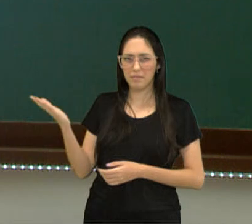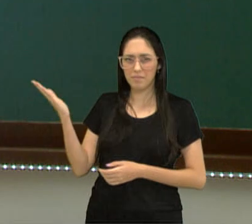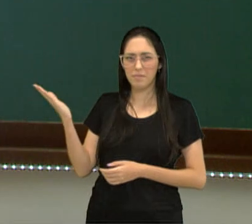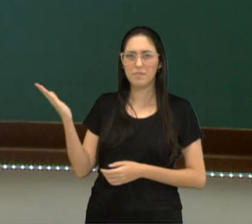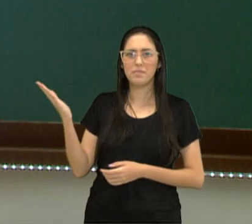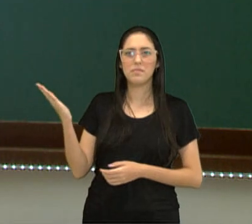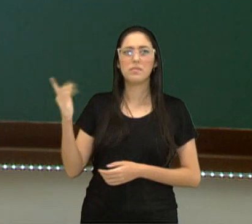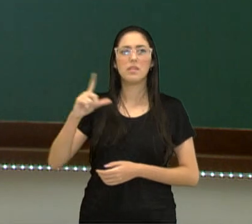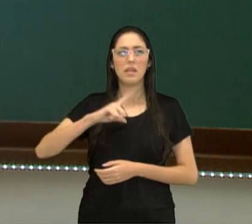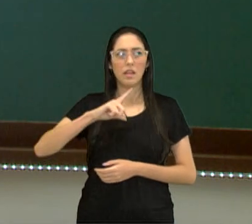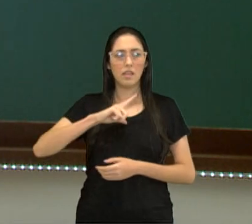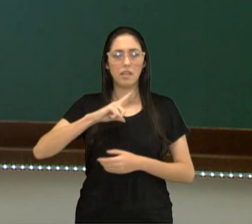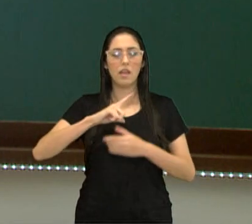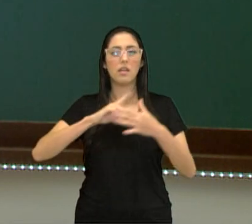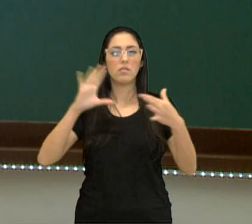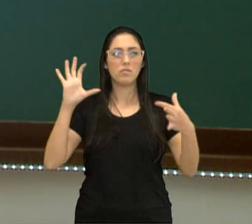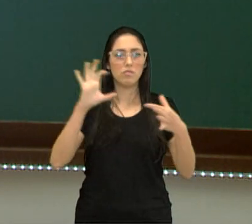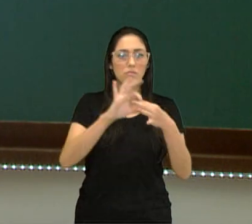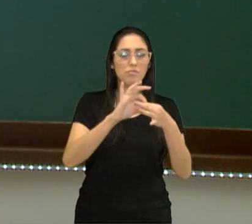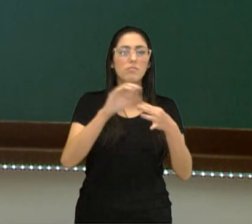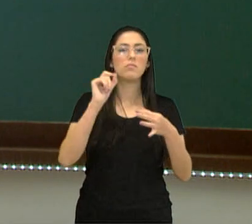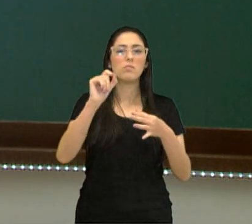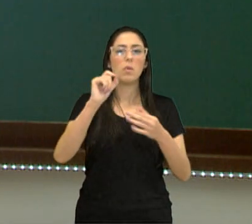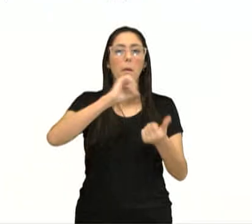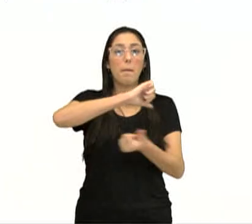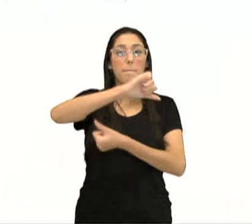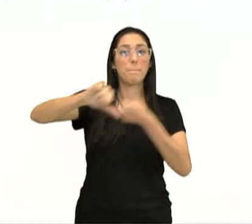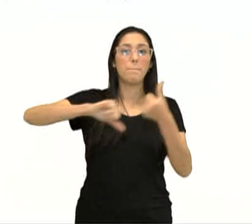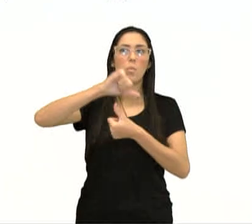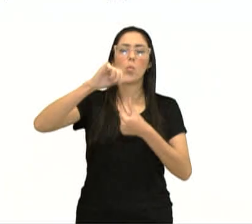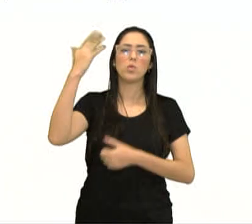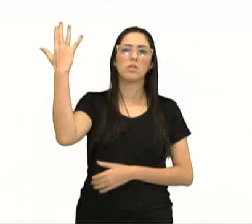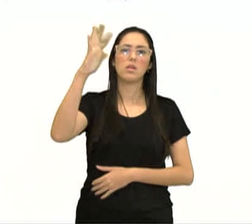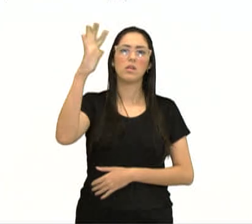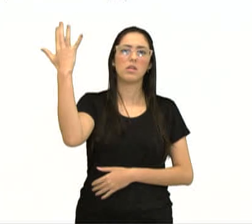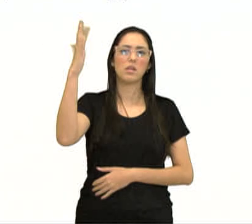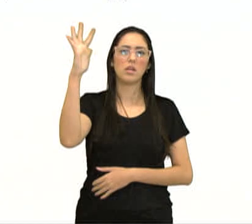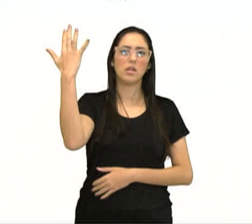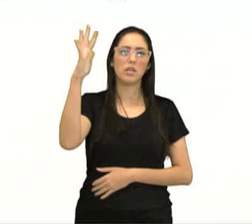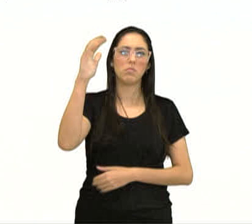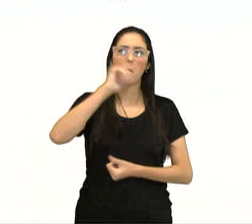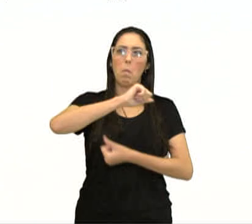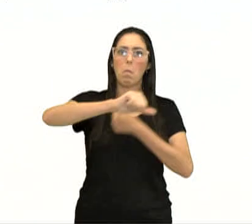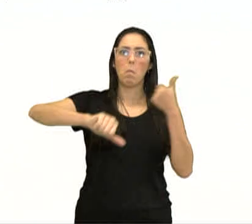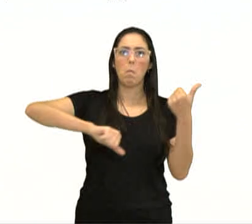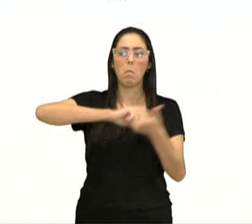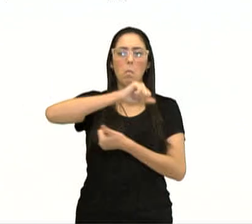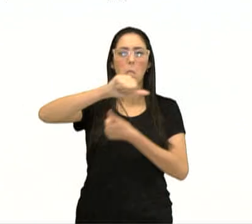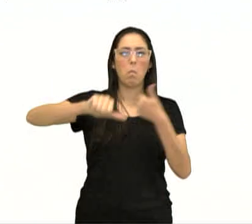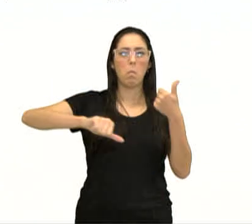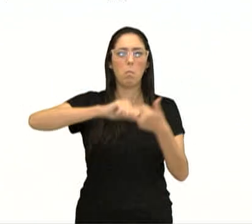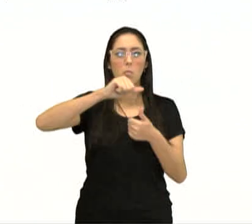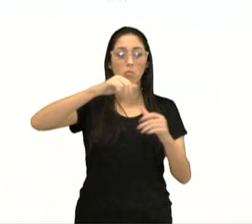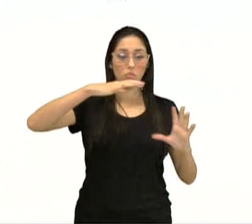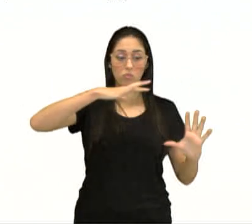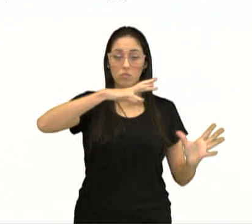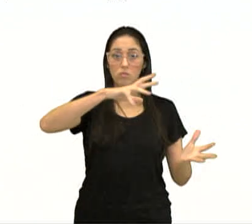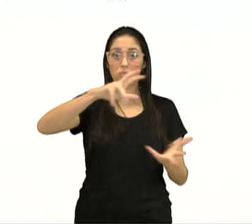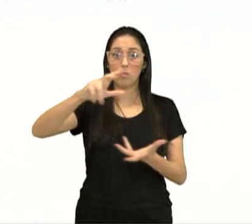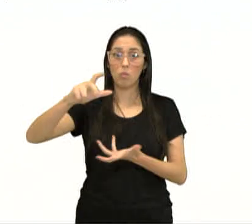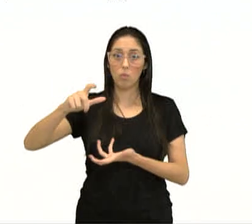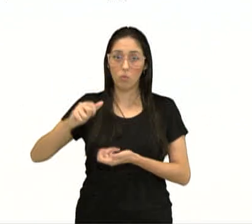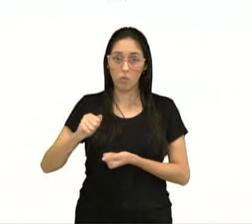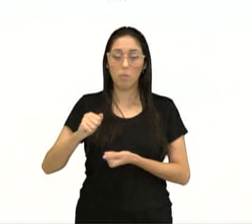associado a alteração climática, que se refere à variação do clima em escala global ou dos